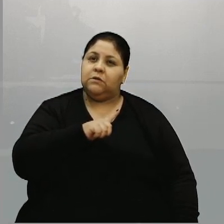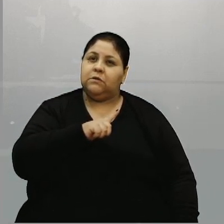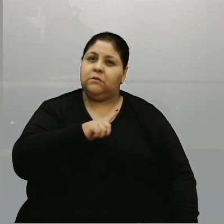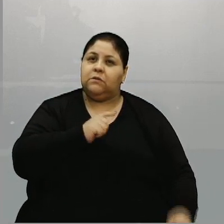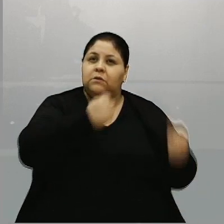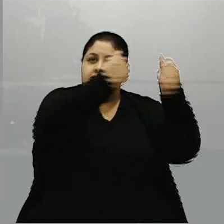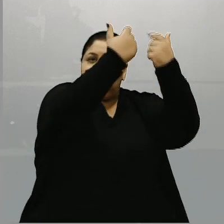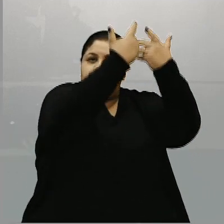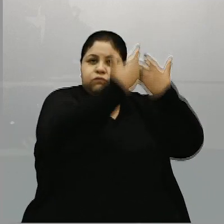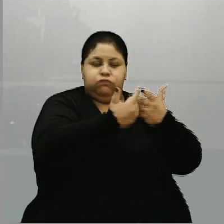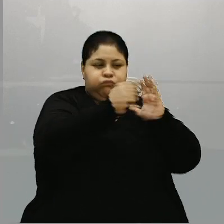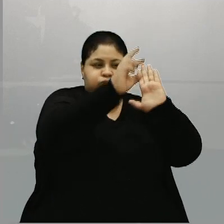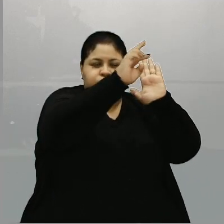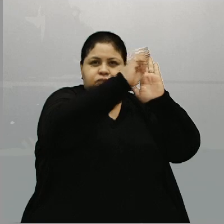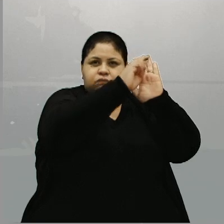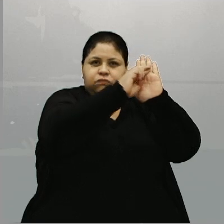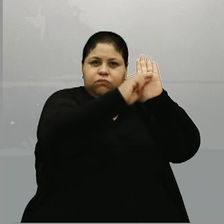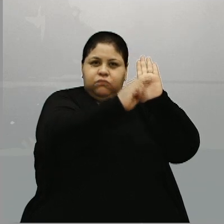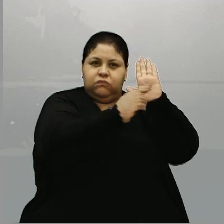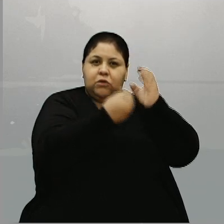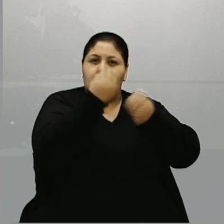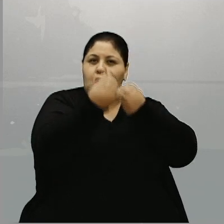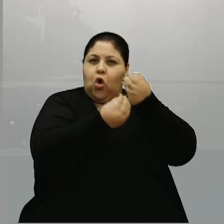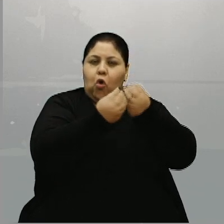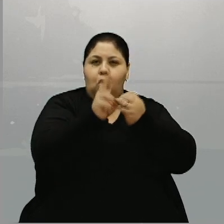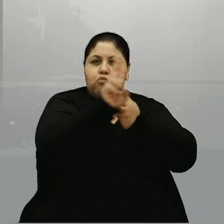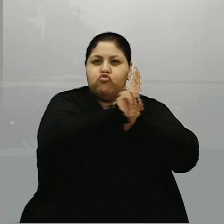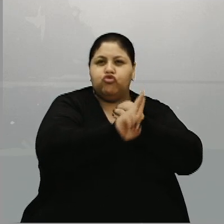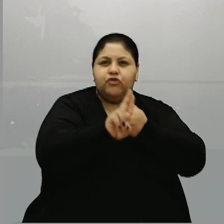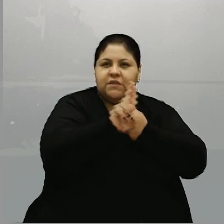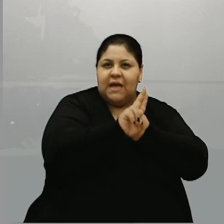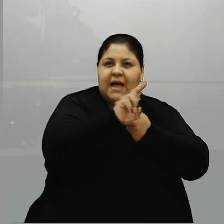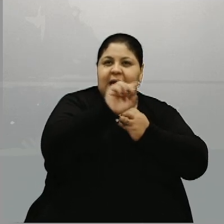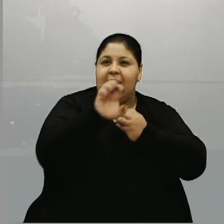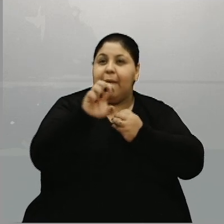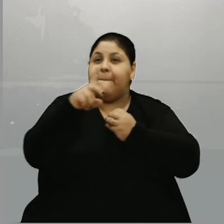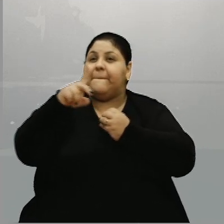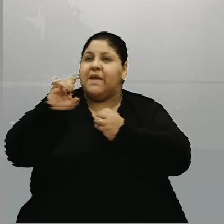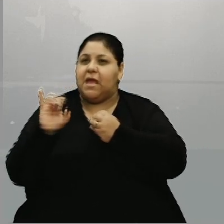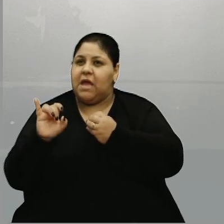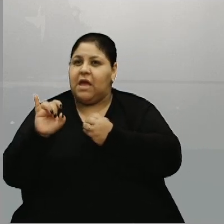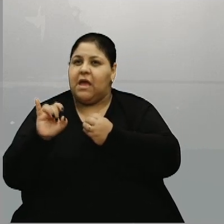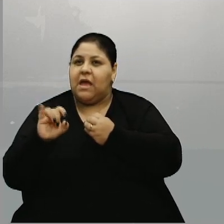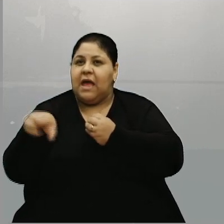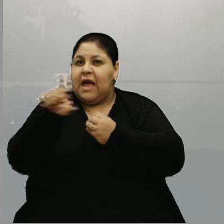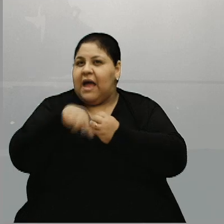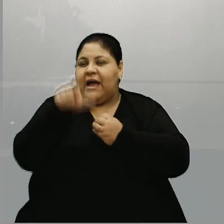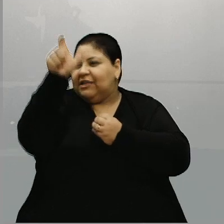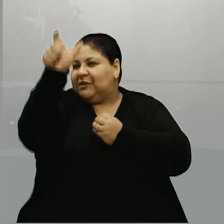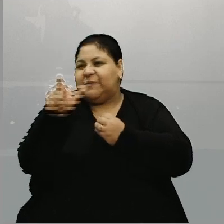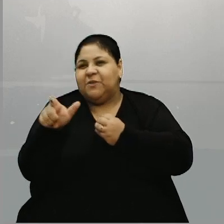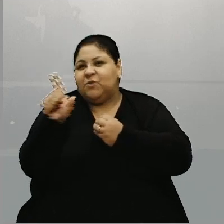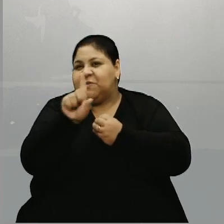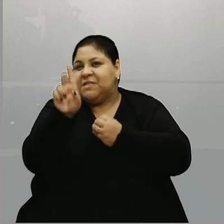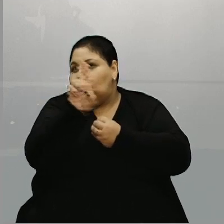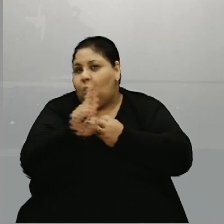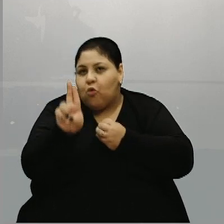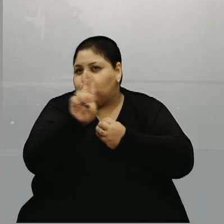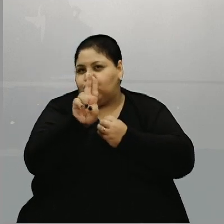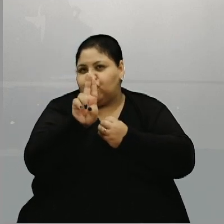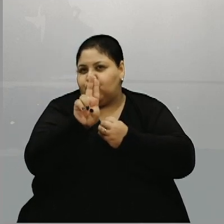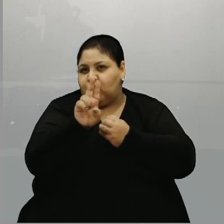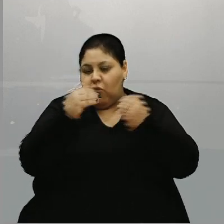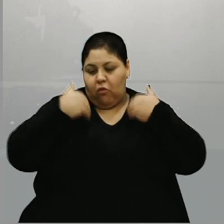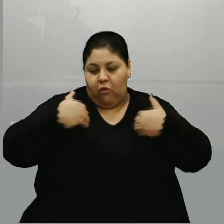as normas aqui de como usar os EPIs, e a gente sabe que muitas vezes as pessoas não usam, né, os seus EPIs, não